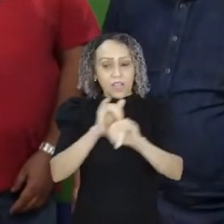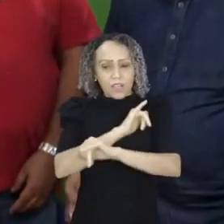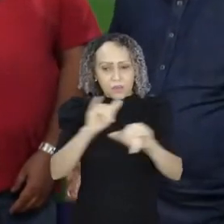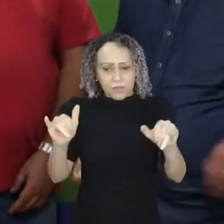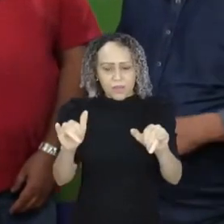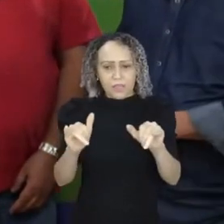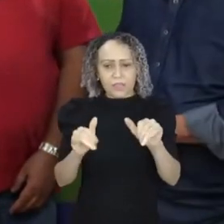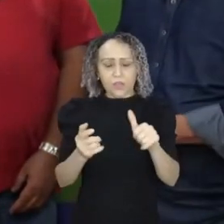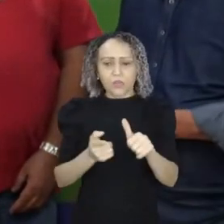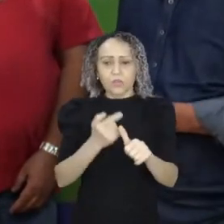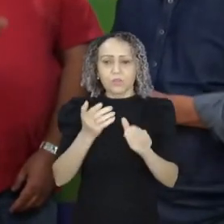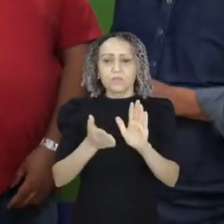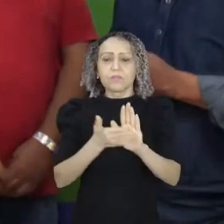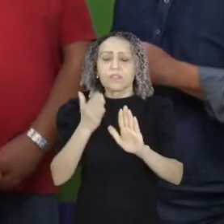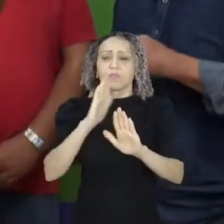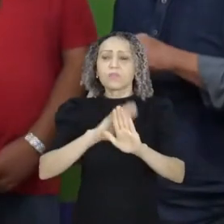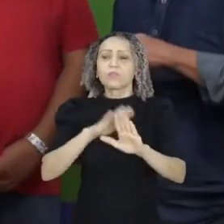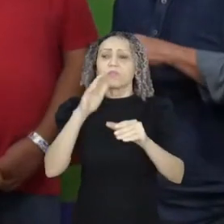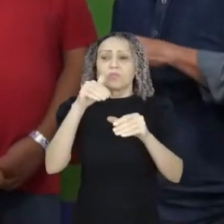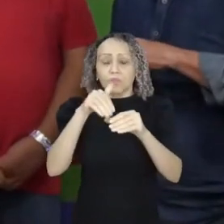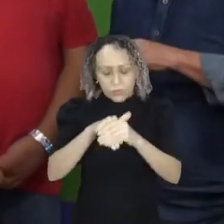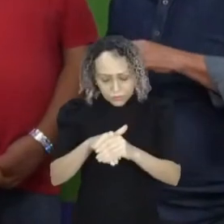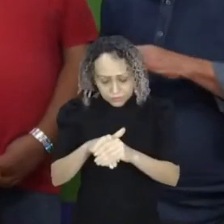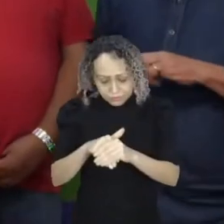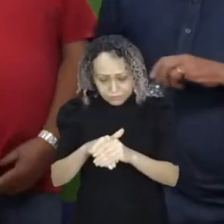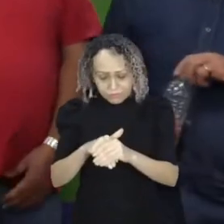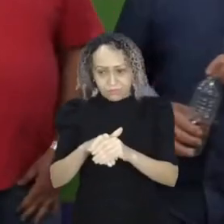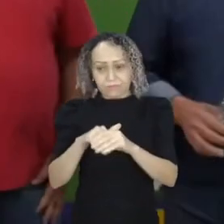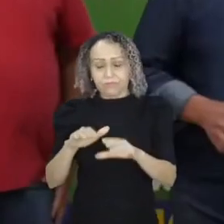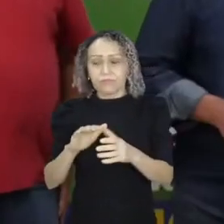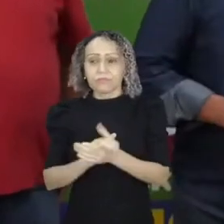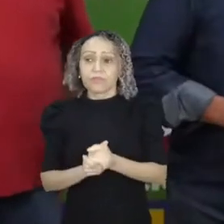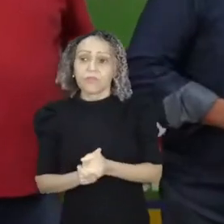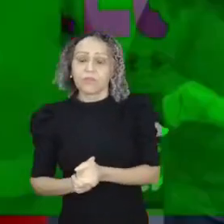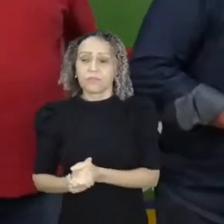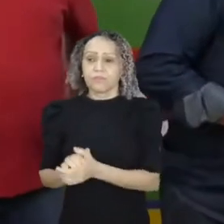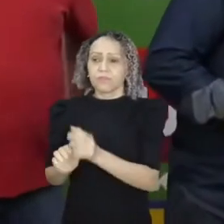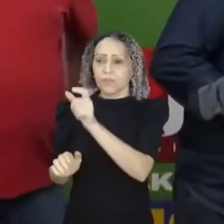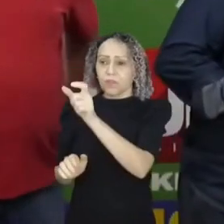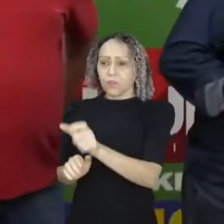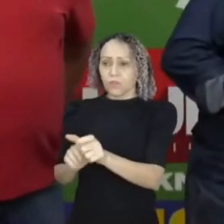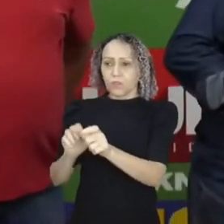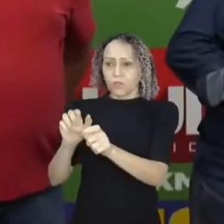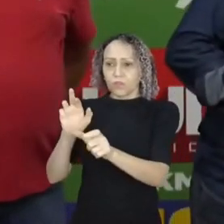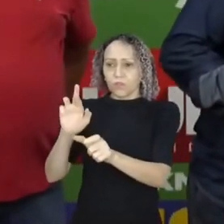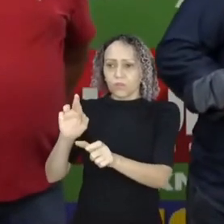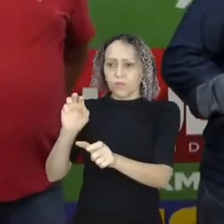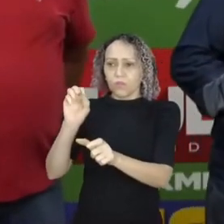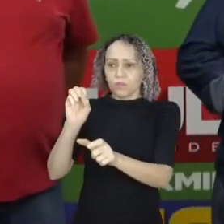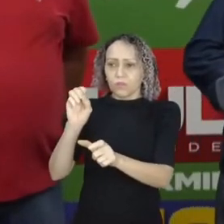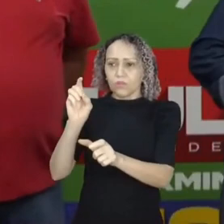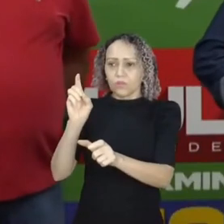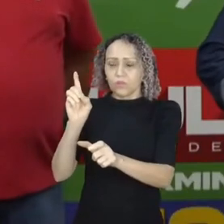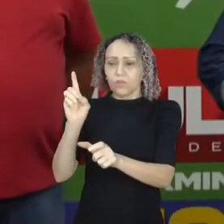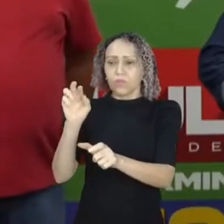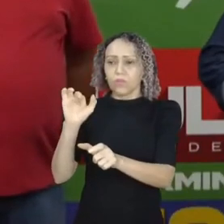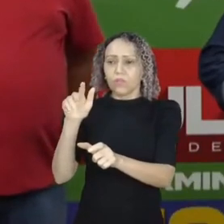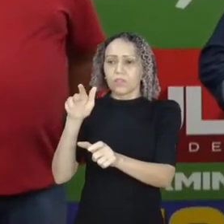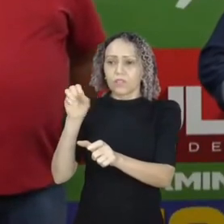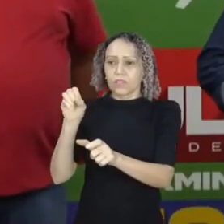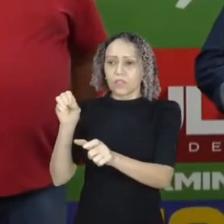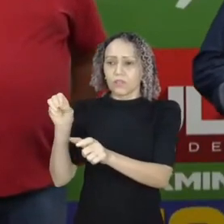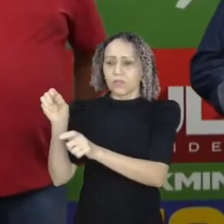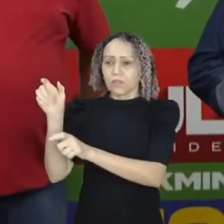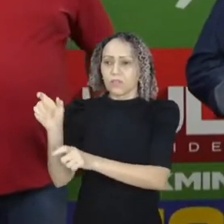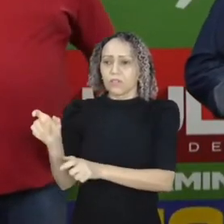Igual. Eles tinham uma aliança no primeiro turno, o Rodrigo e o Tarcísio. Tinham